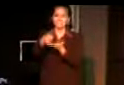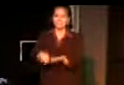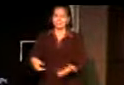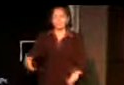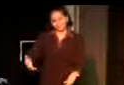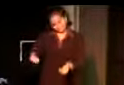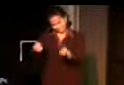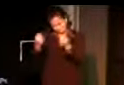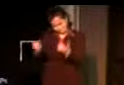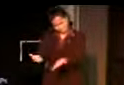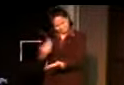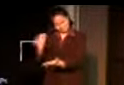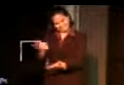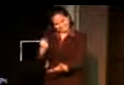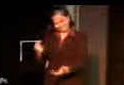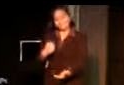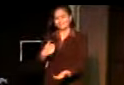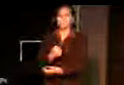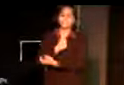trazer para perto